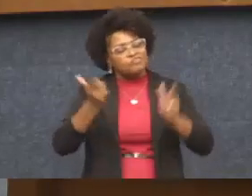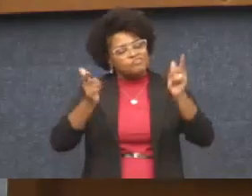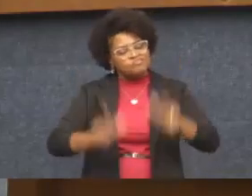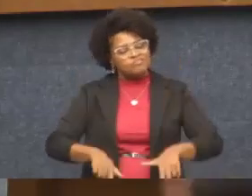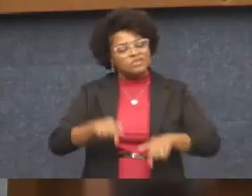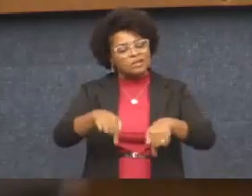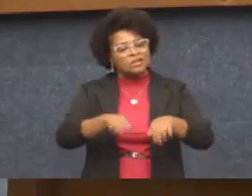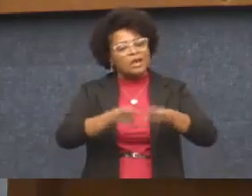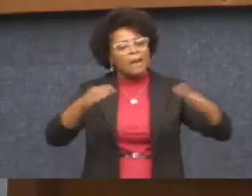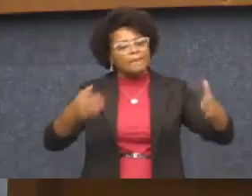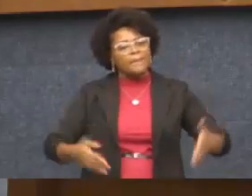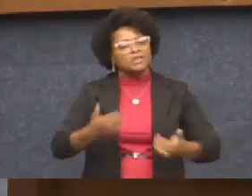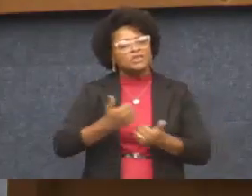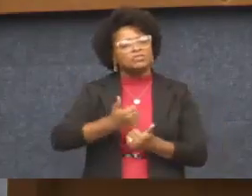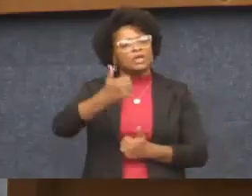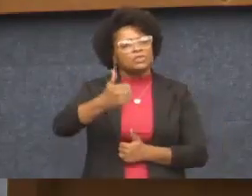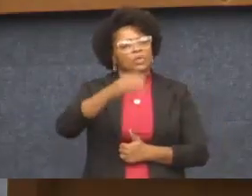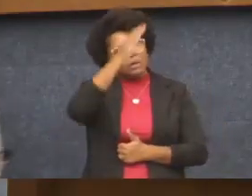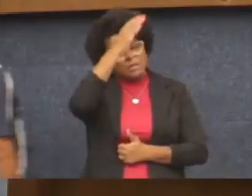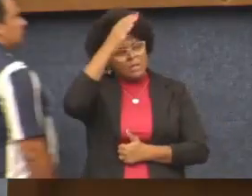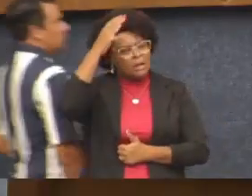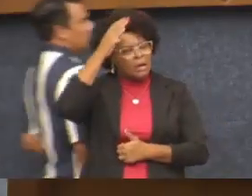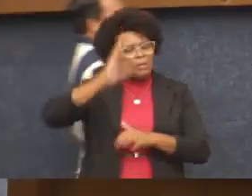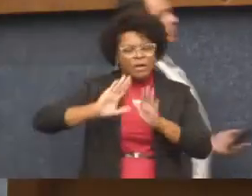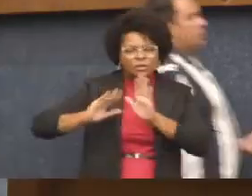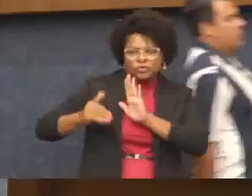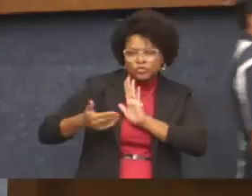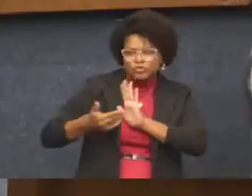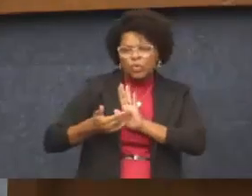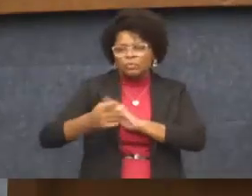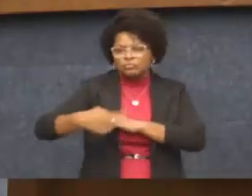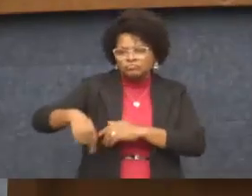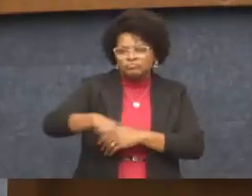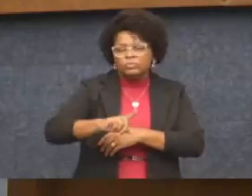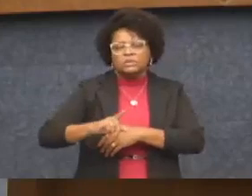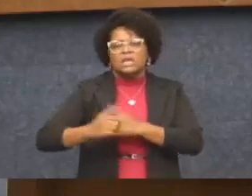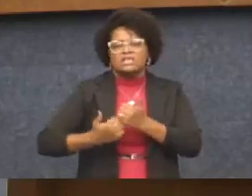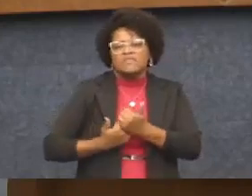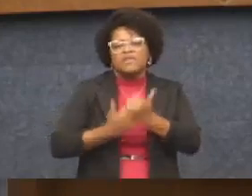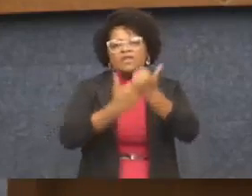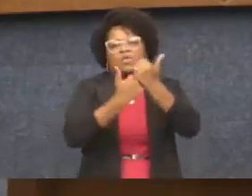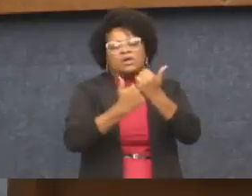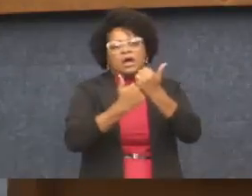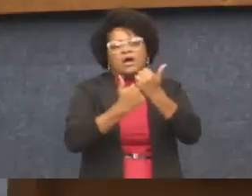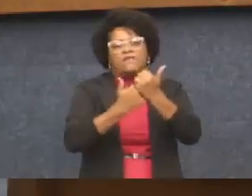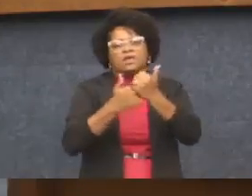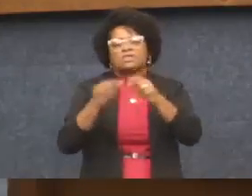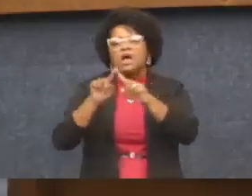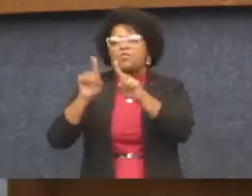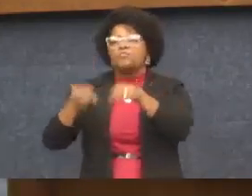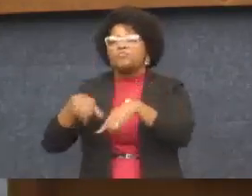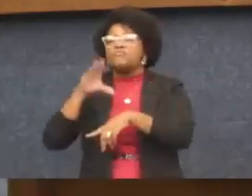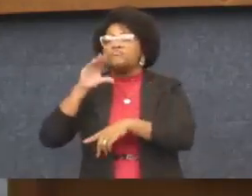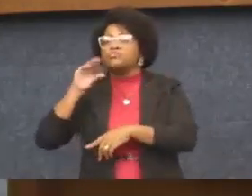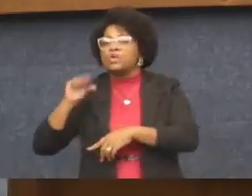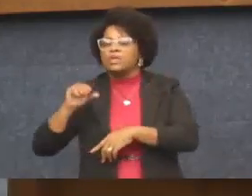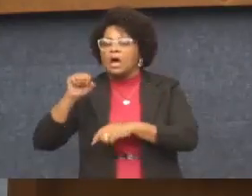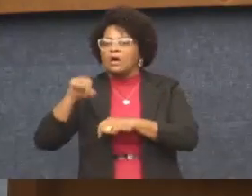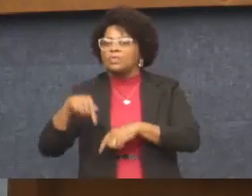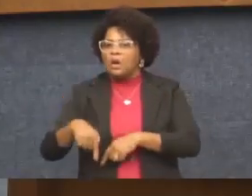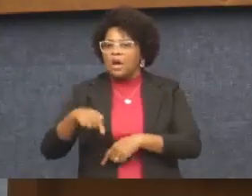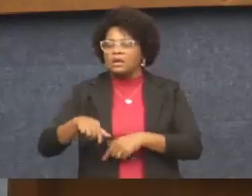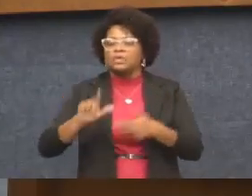mesa diretora da Câmara Municipal e de todos os colegas a favor dos servidores públicos do nosso Poder Legislativo.